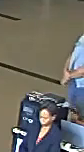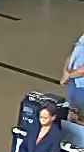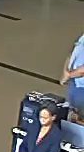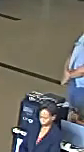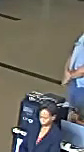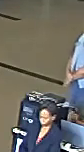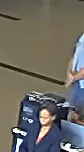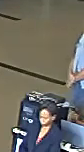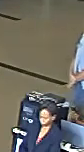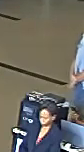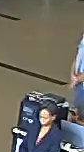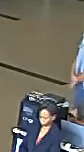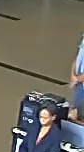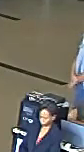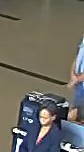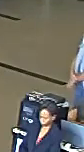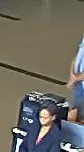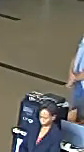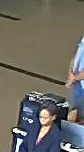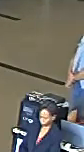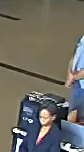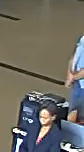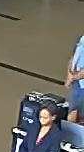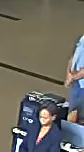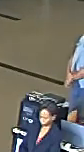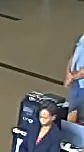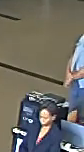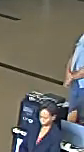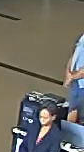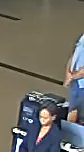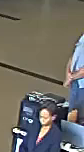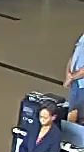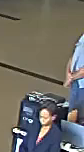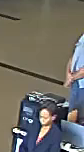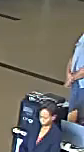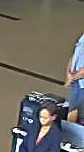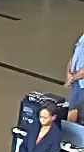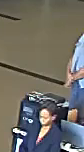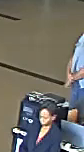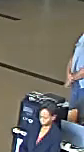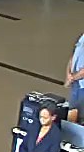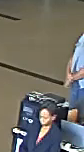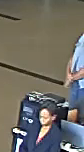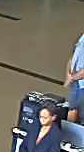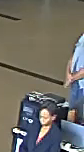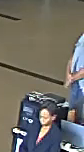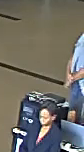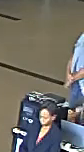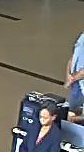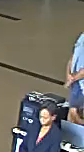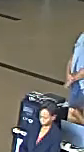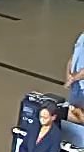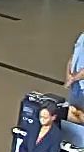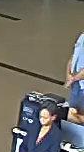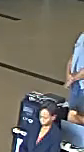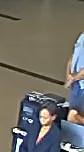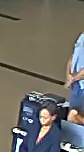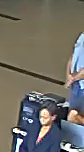pessoas com deficiência foi em 1981 eu tinha 5 anos viu gente por isso então